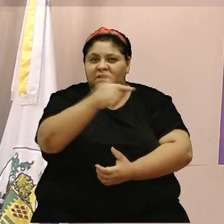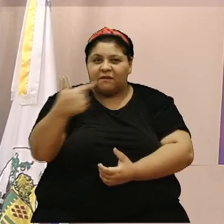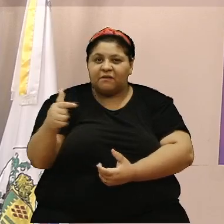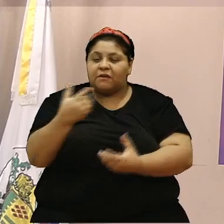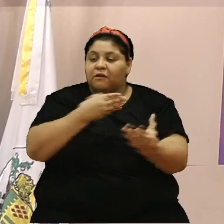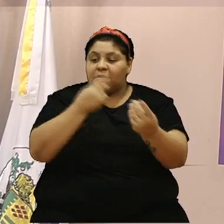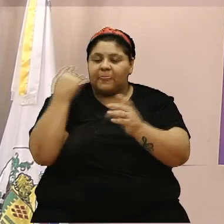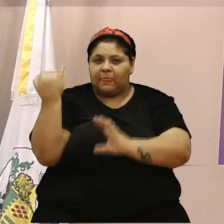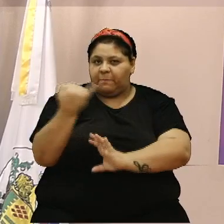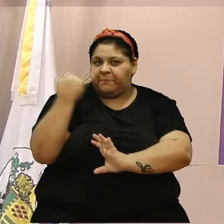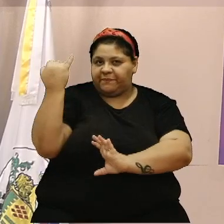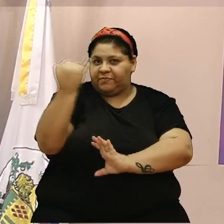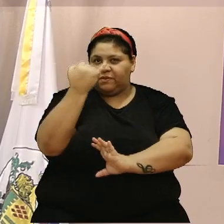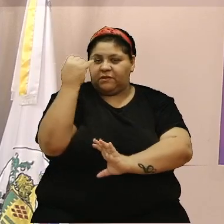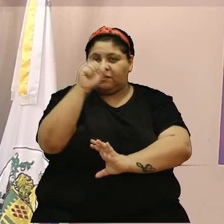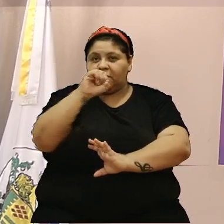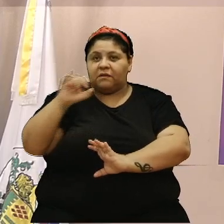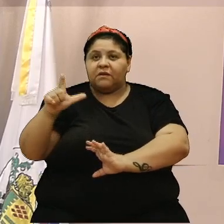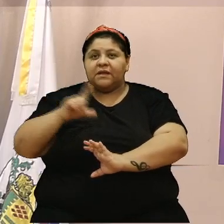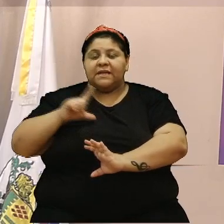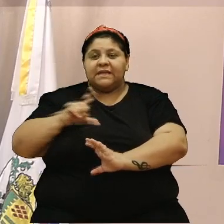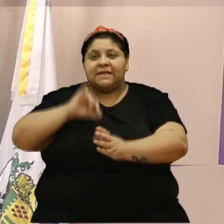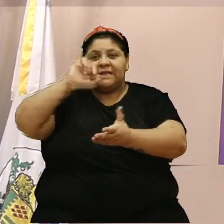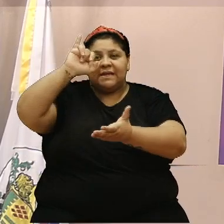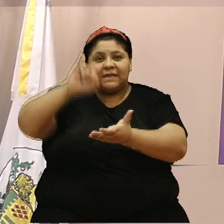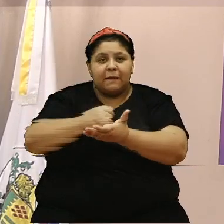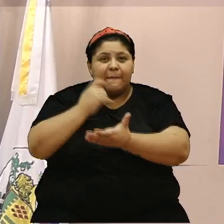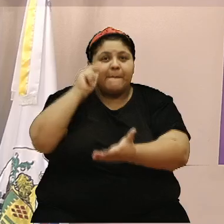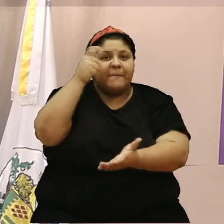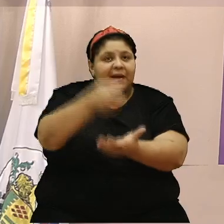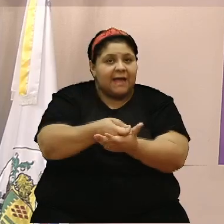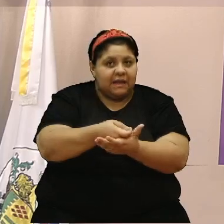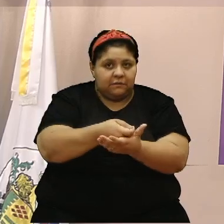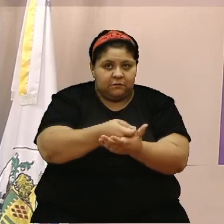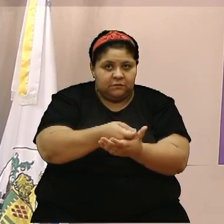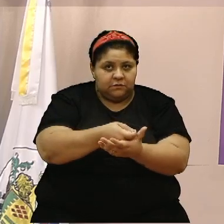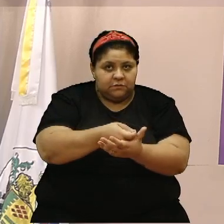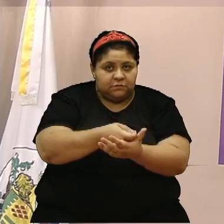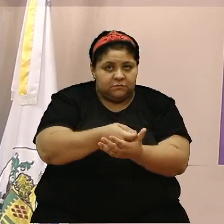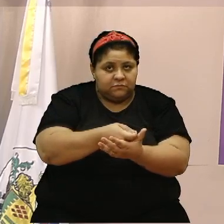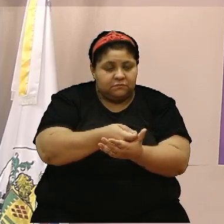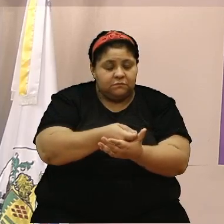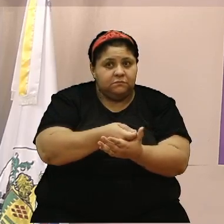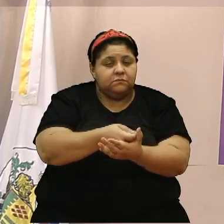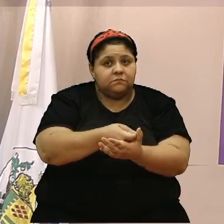muito importante. Se a gente tem imposto a pagar,